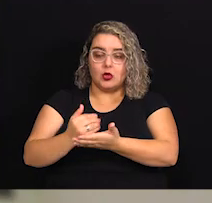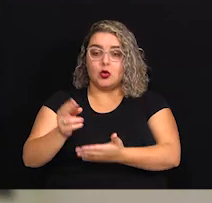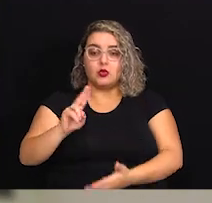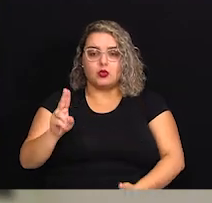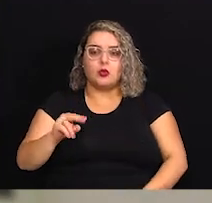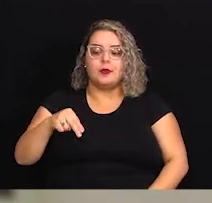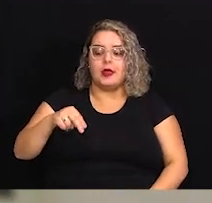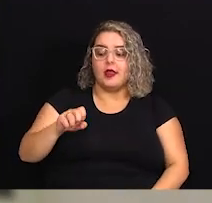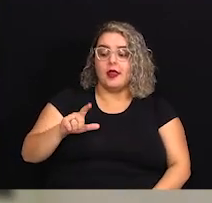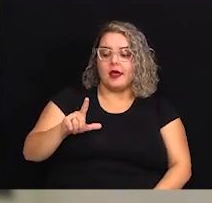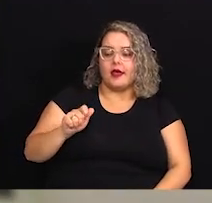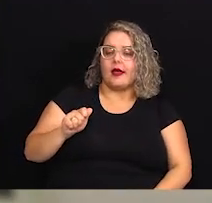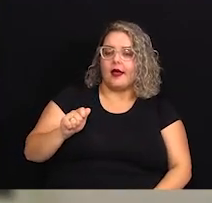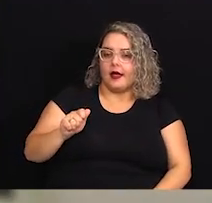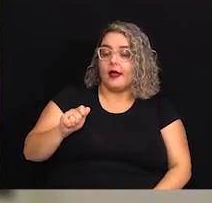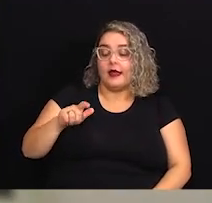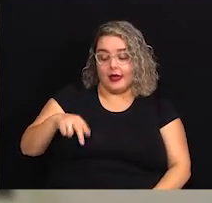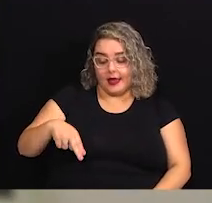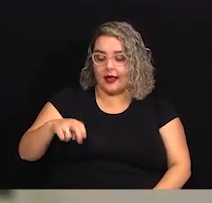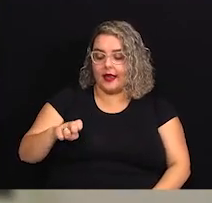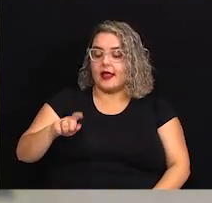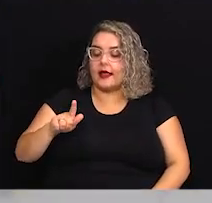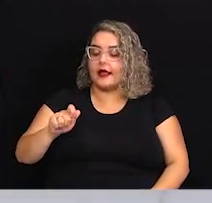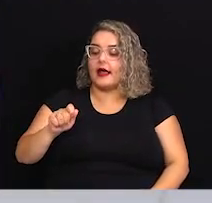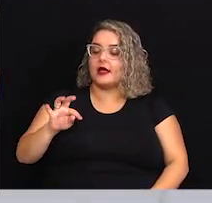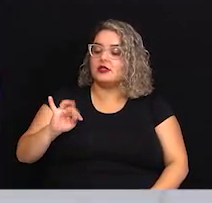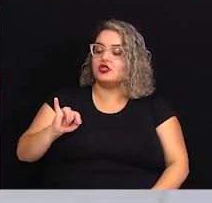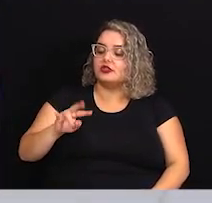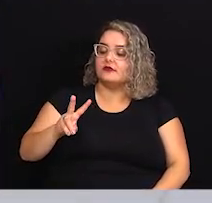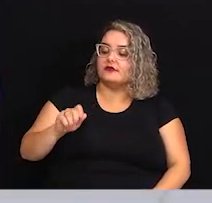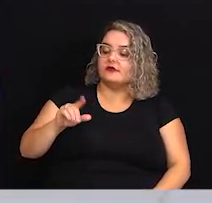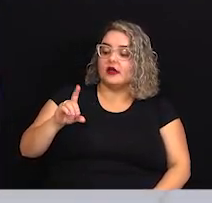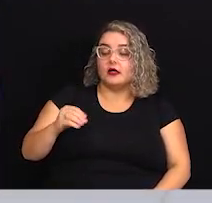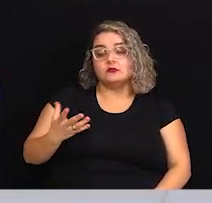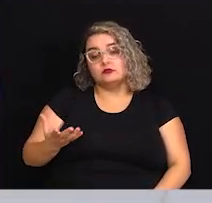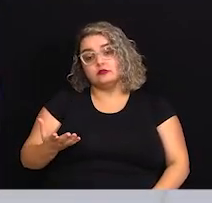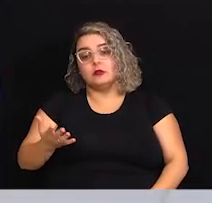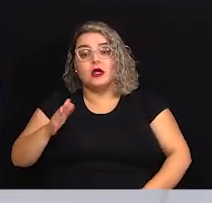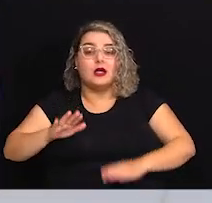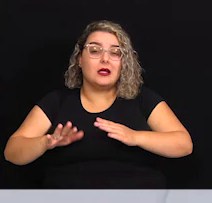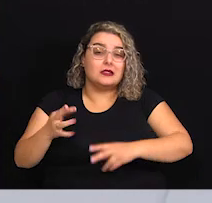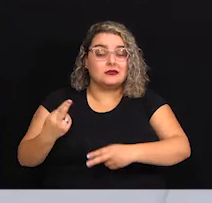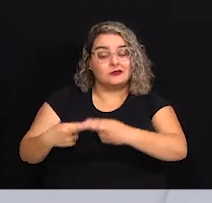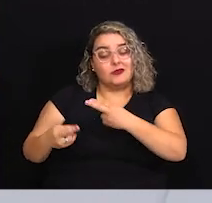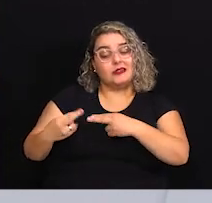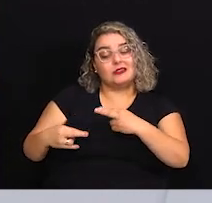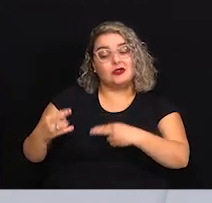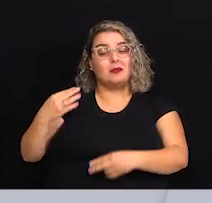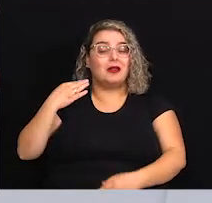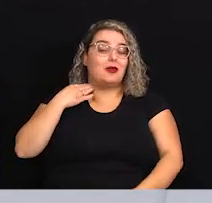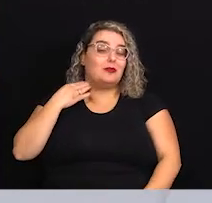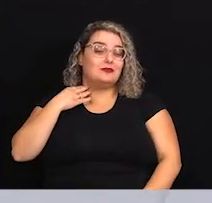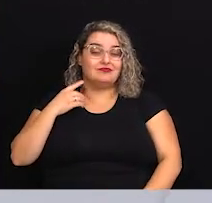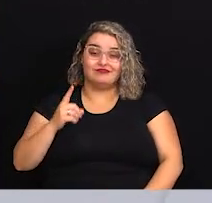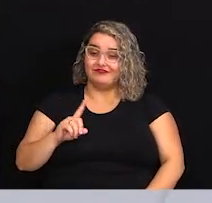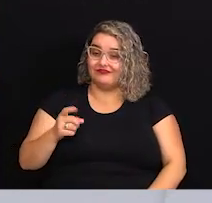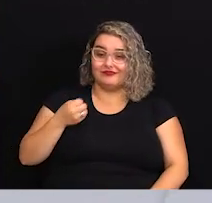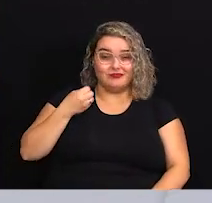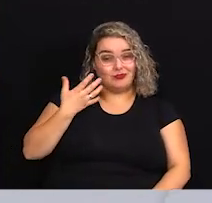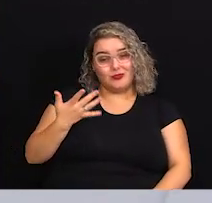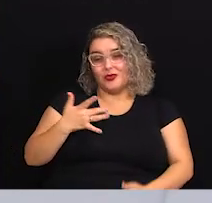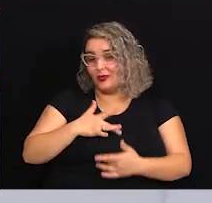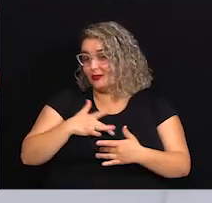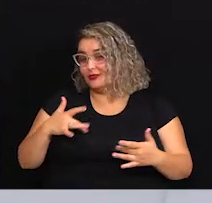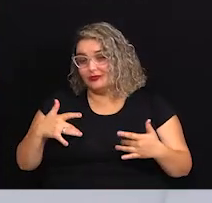está com o nome negativado. Isso pode ser um dos motivos. Talvez o relacionamento com o banco não seja um relacionamento